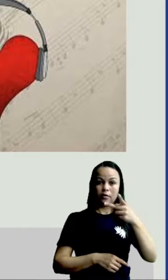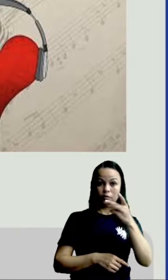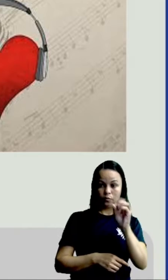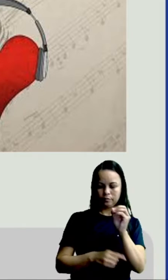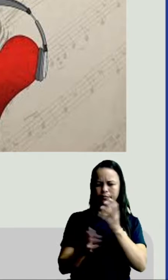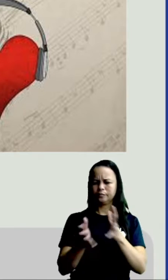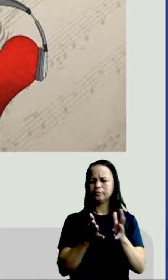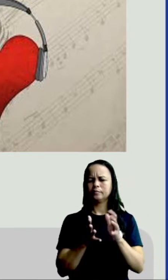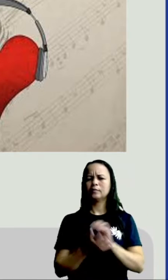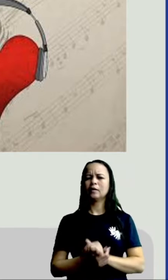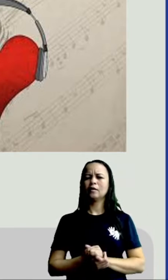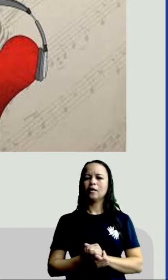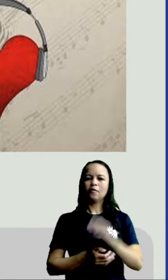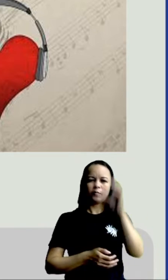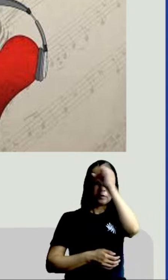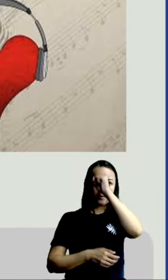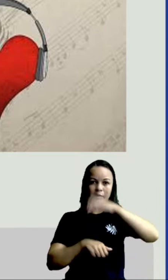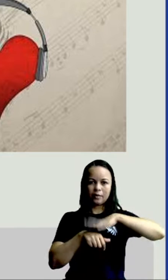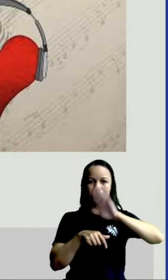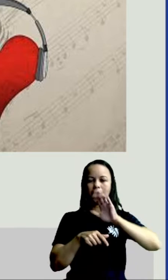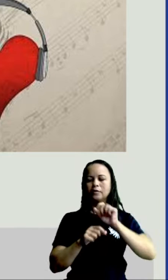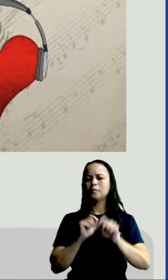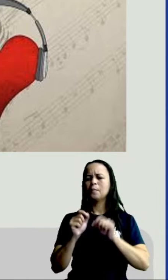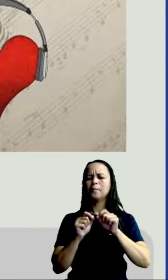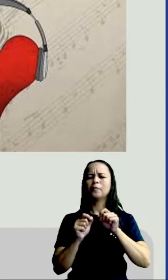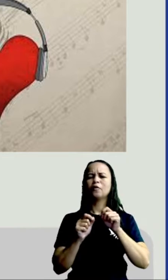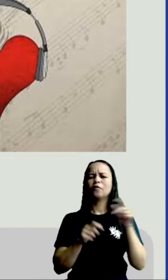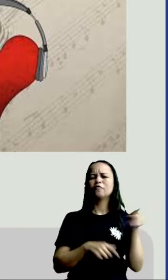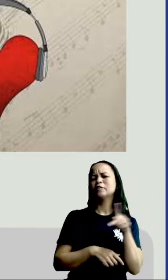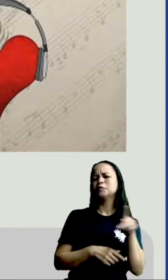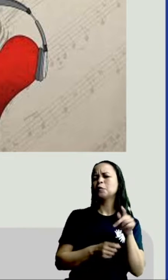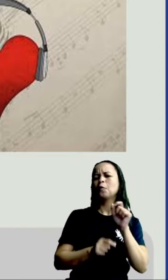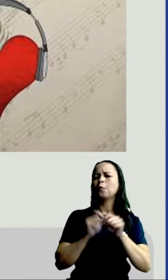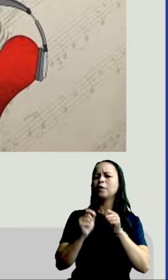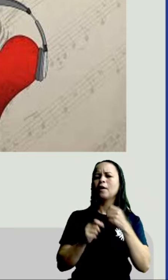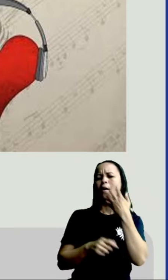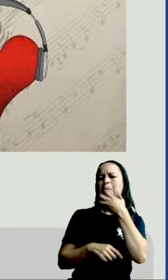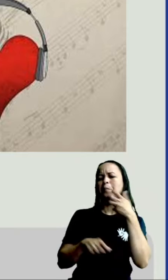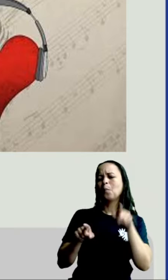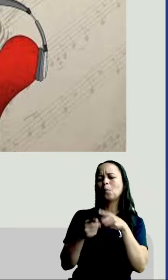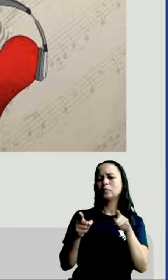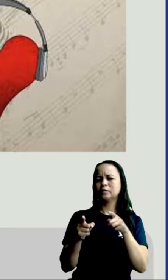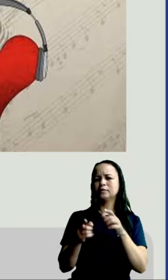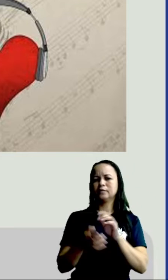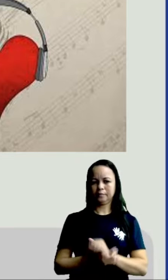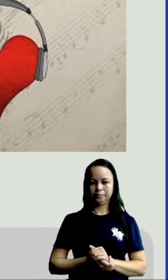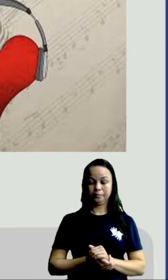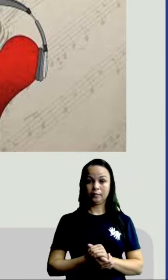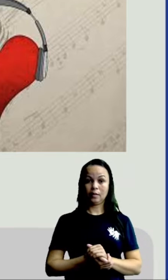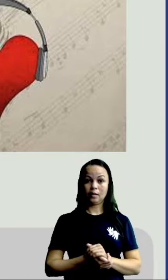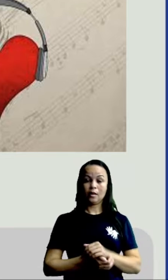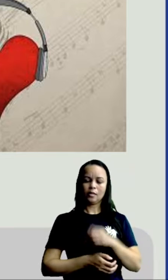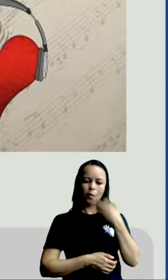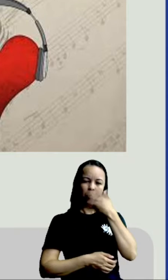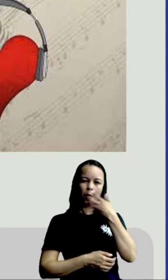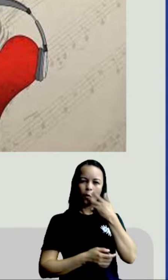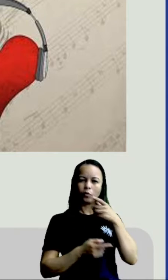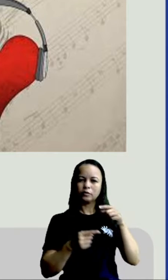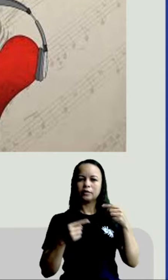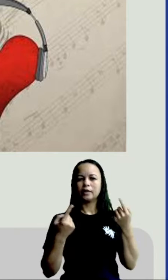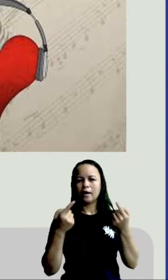e eu quero a música Tia Raquel vamos ver o que é música música é a combinação de ritmo